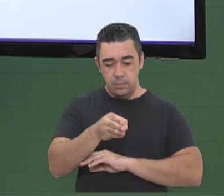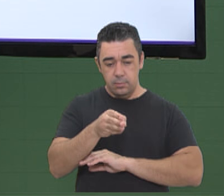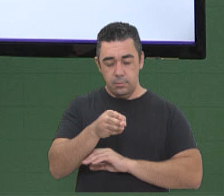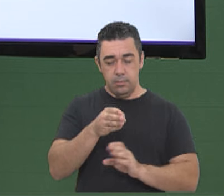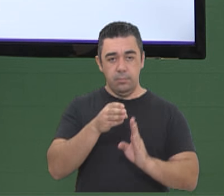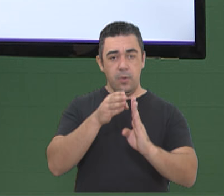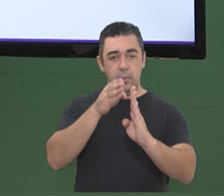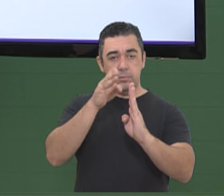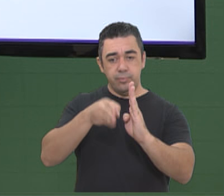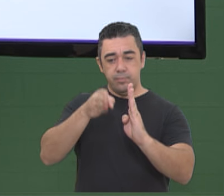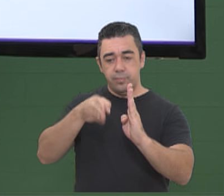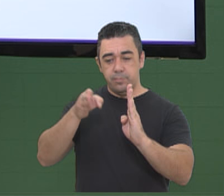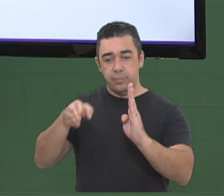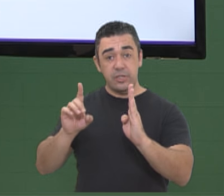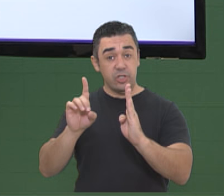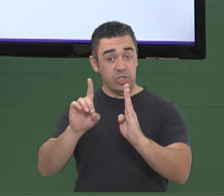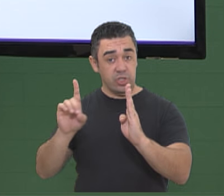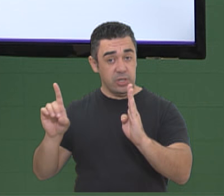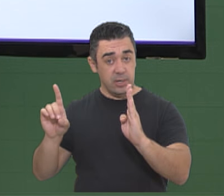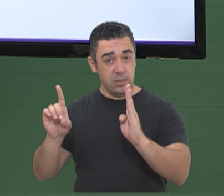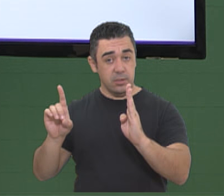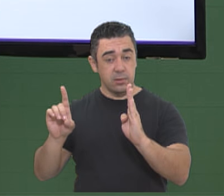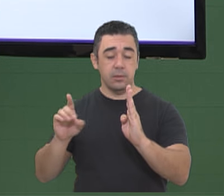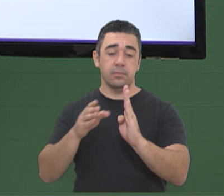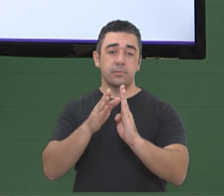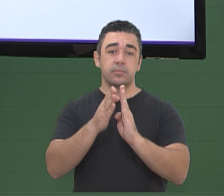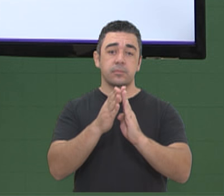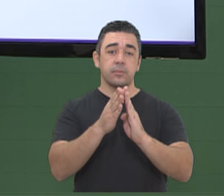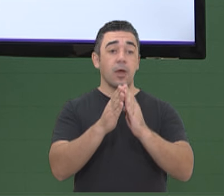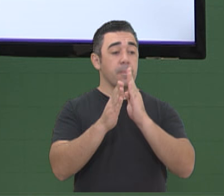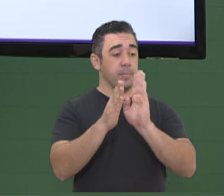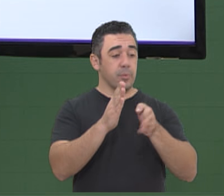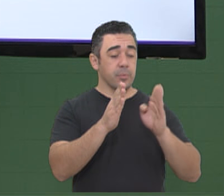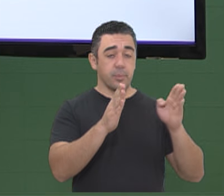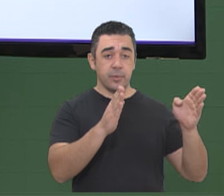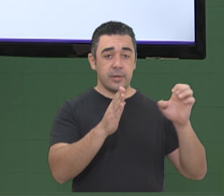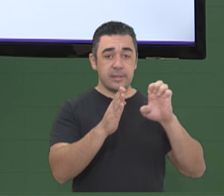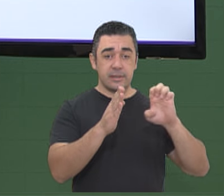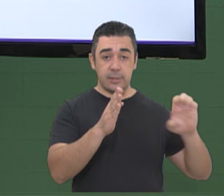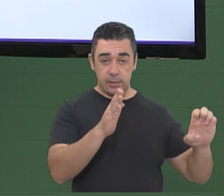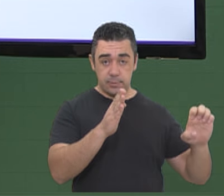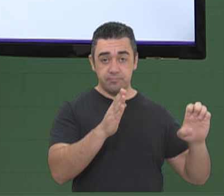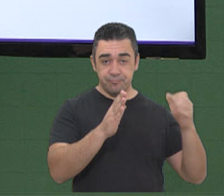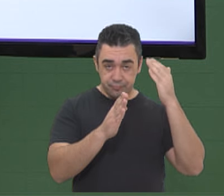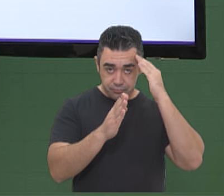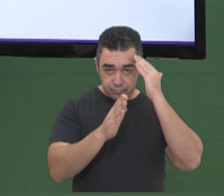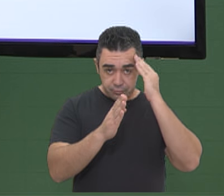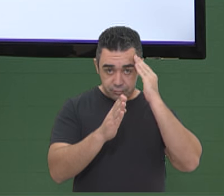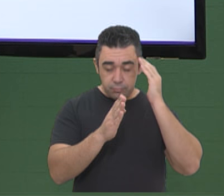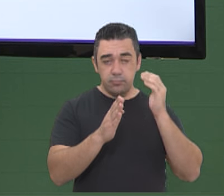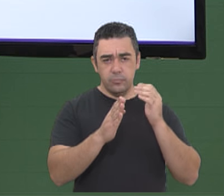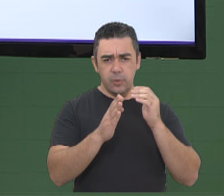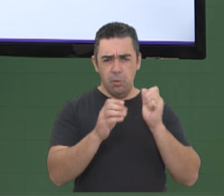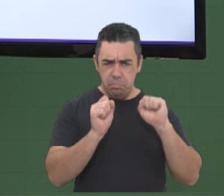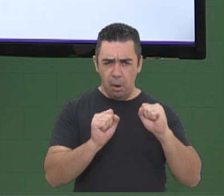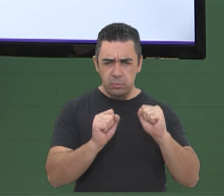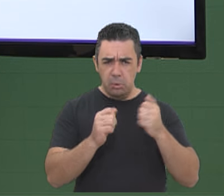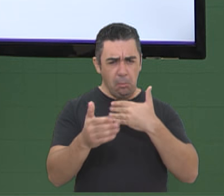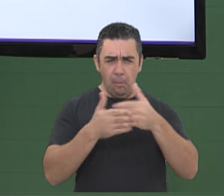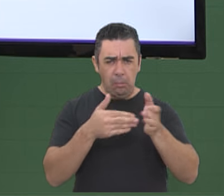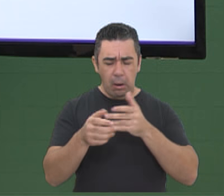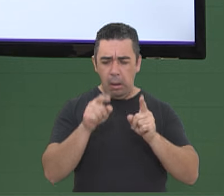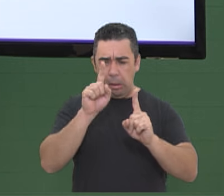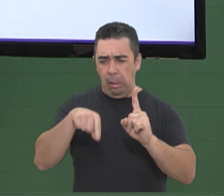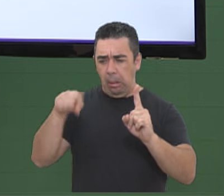direita e tracinhos à esquerda. Ah, mas eu posso pôr de qualquer tamanho esses tracinhos? Não. Essas medidas